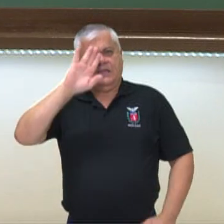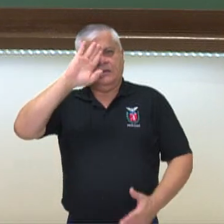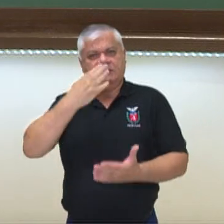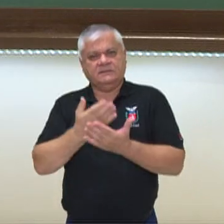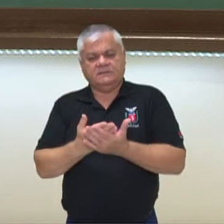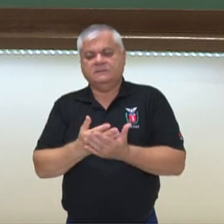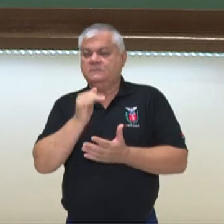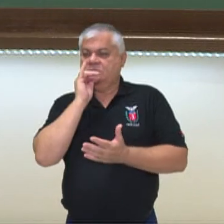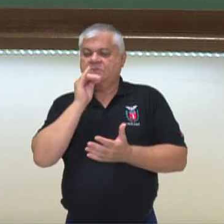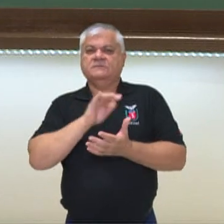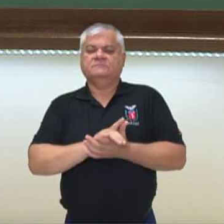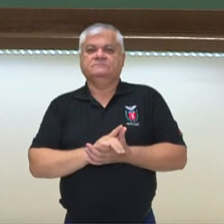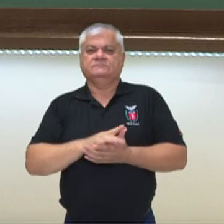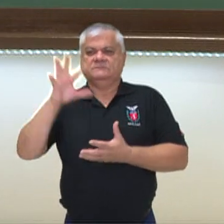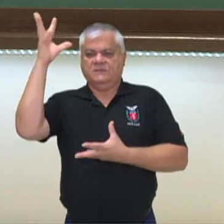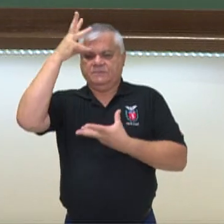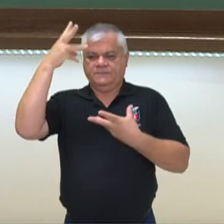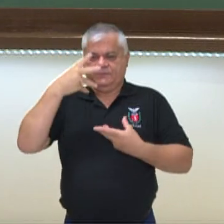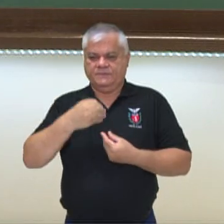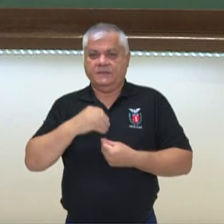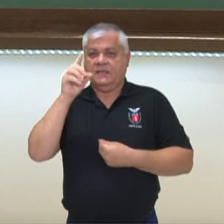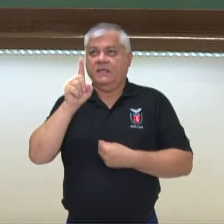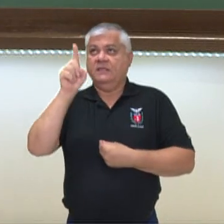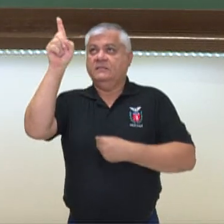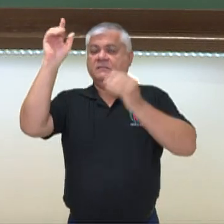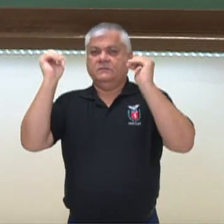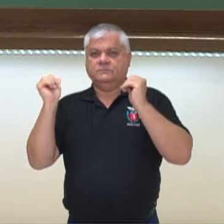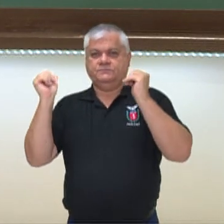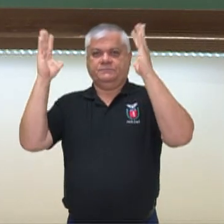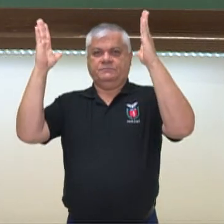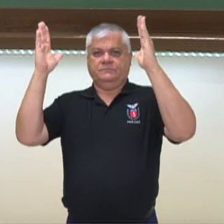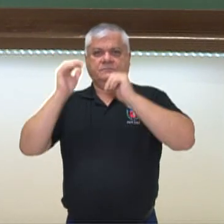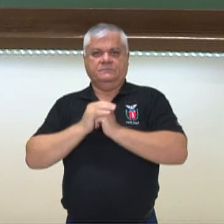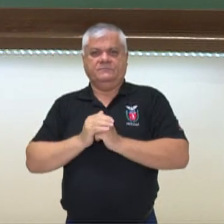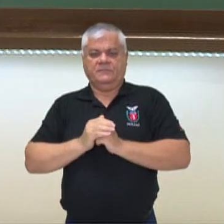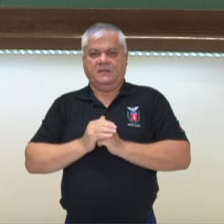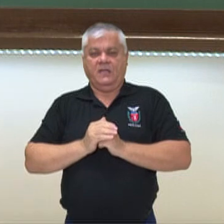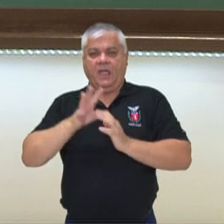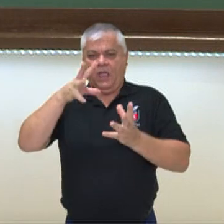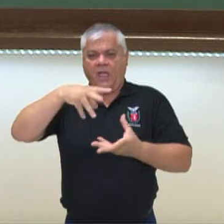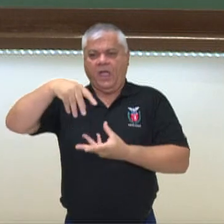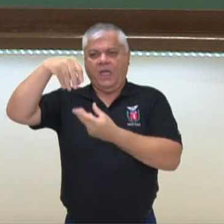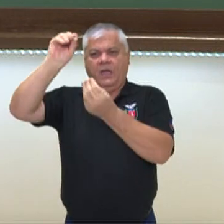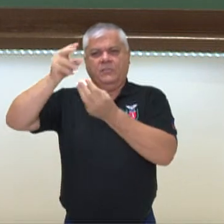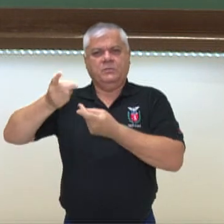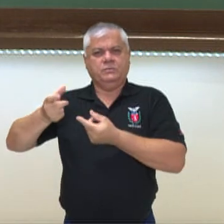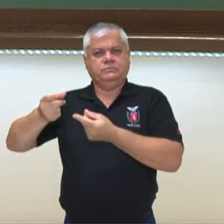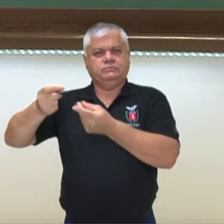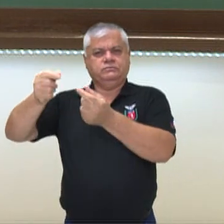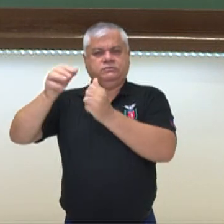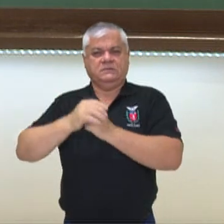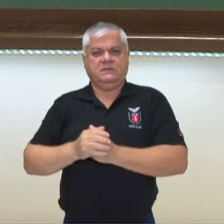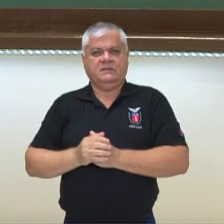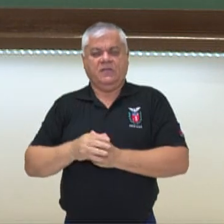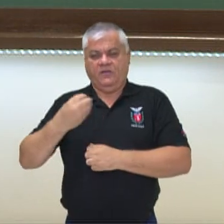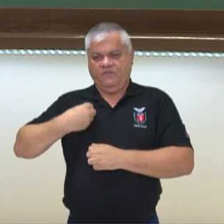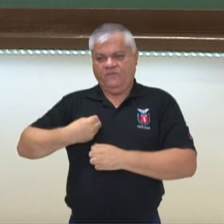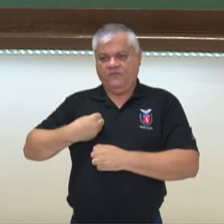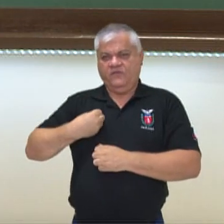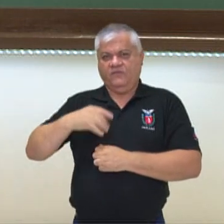exemplo, Deus como inteligência suprema do universo, imortalidade da alma, comunicabilidade entre vivos e